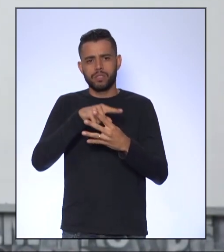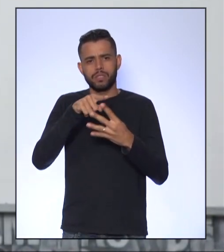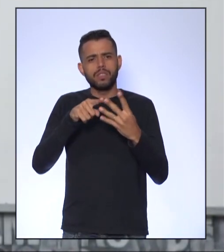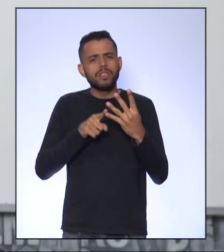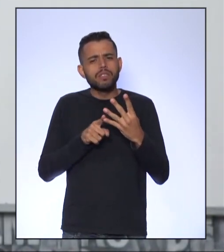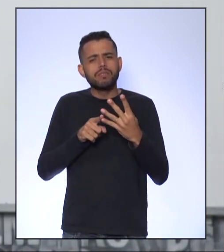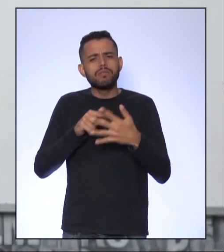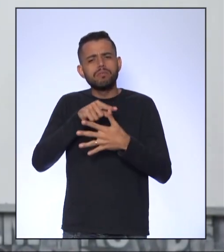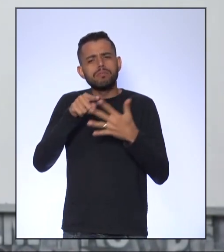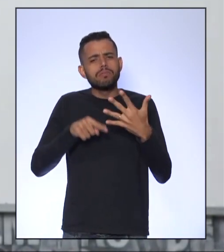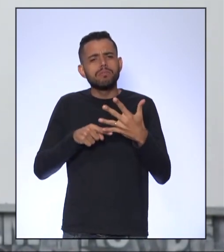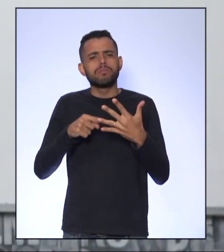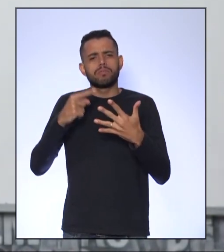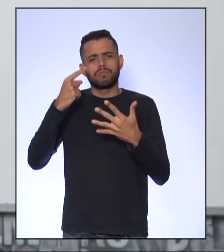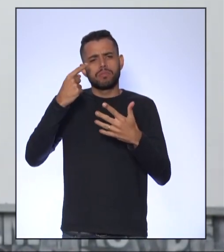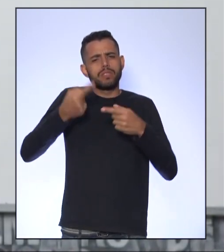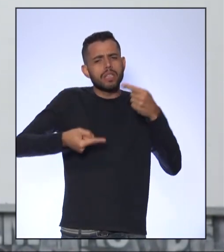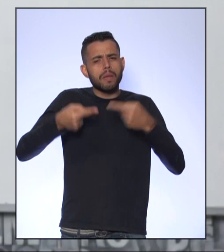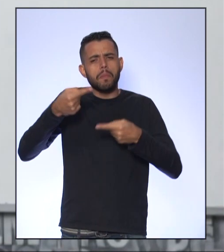debate sobre